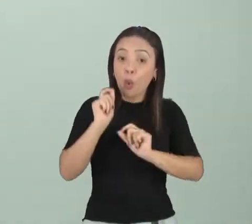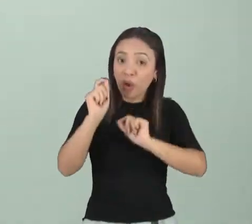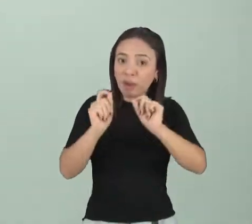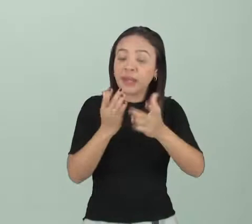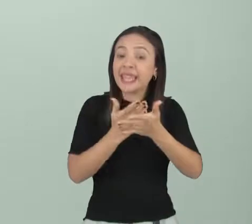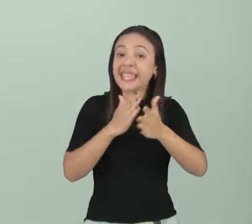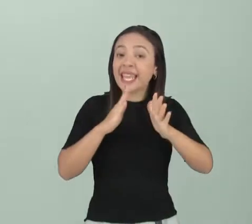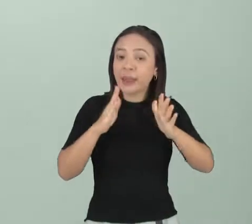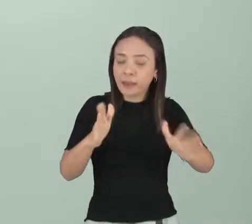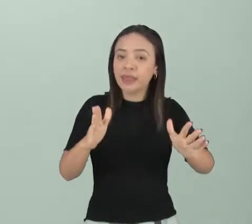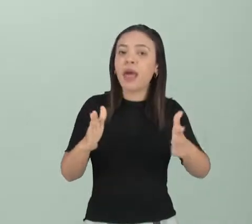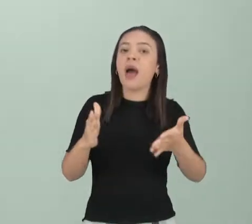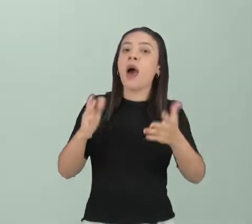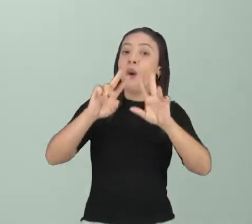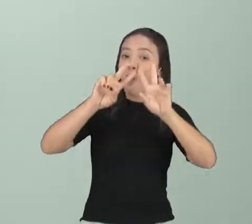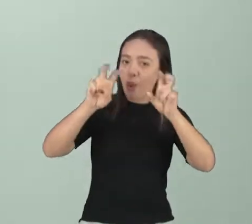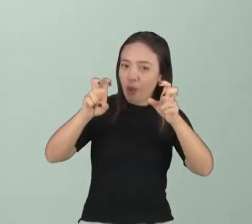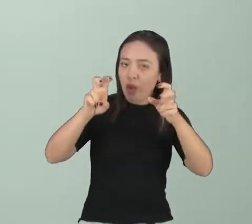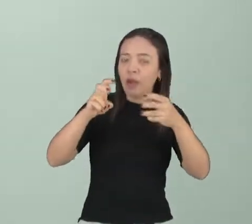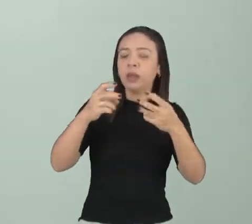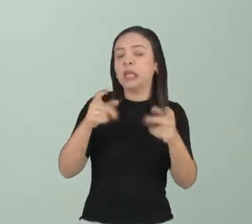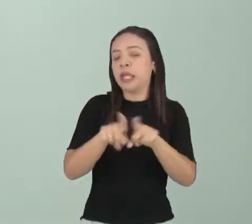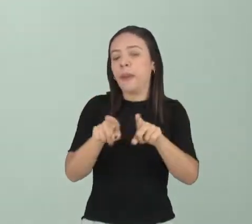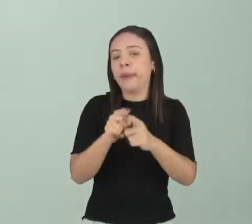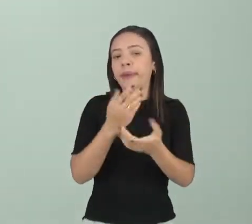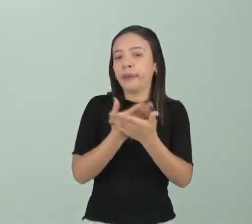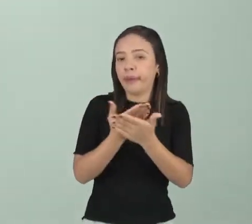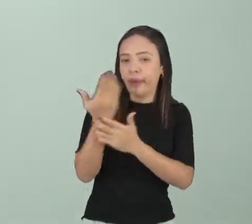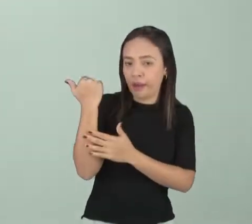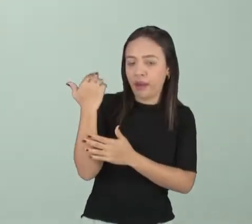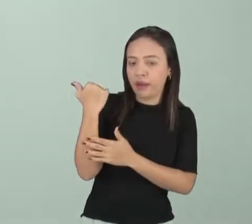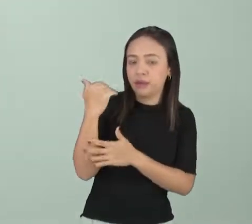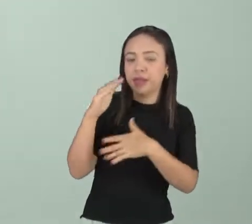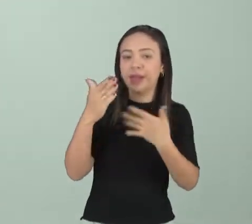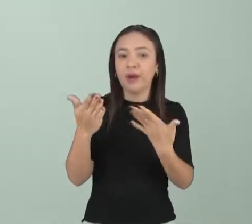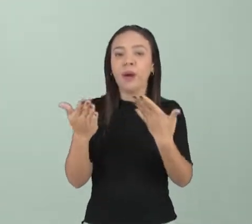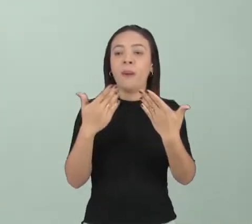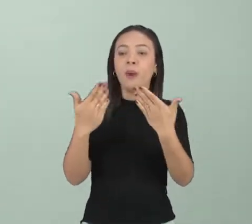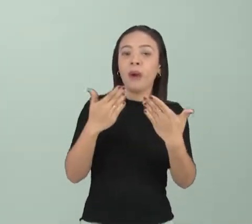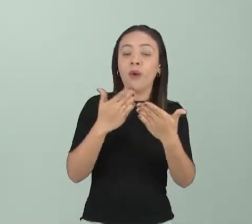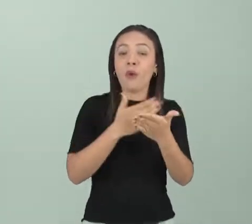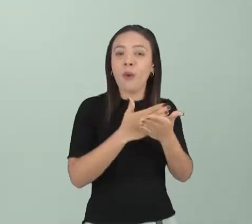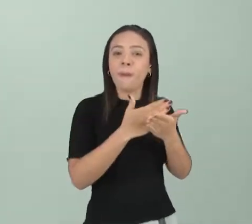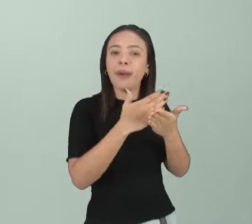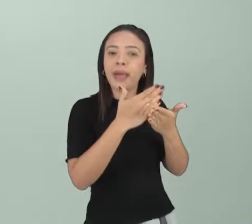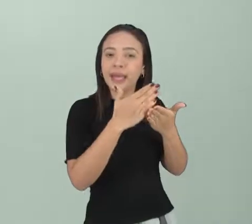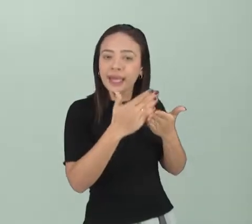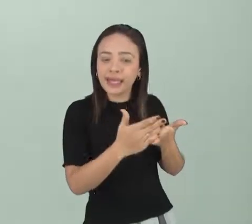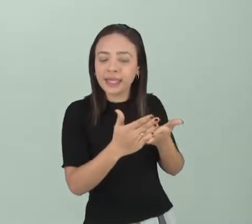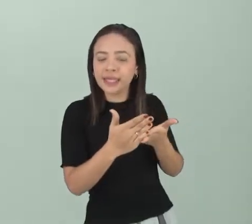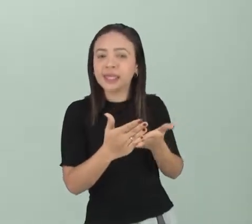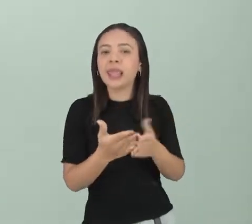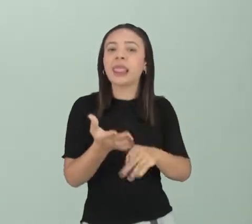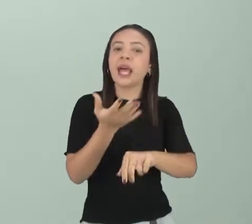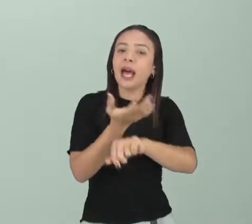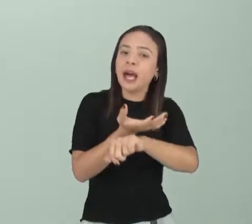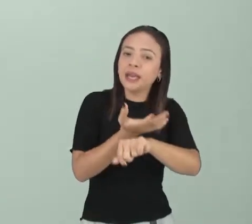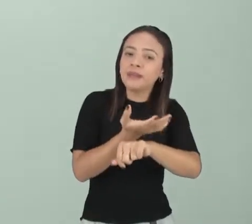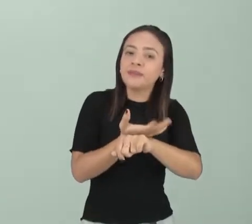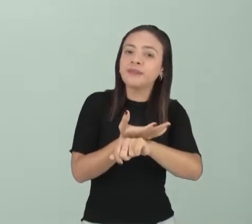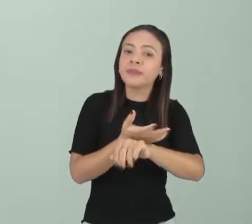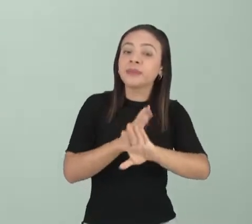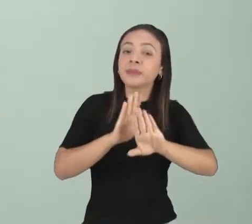hoje pessoal para a gente finalizar essa discussão Como eu disse na aula passada né geralmente essa disco e são iniciadas no início da disciplina